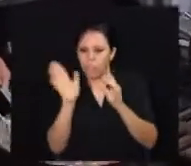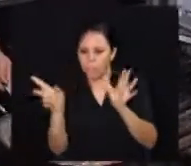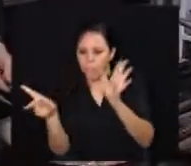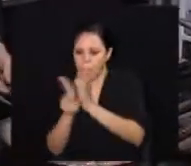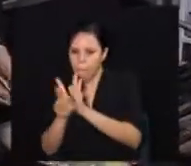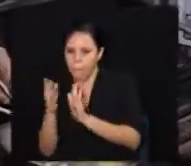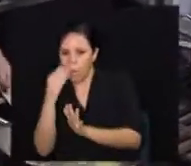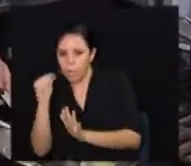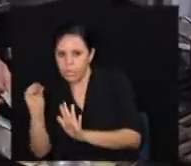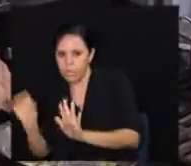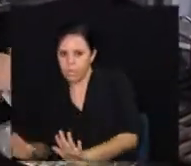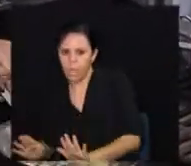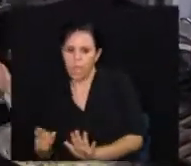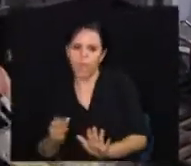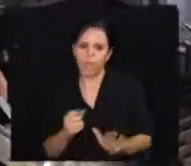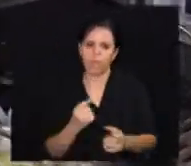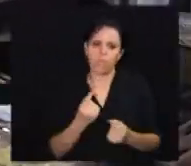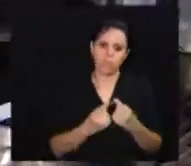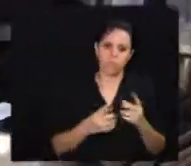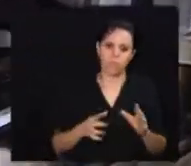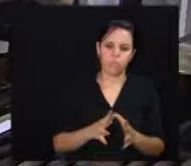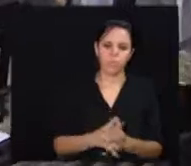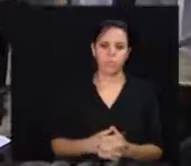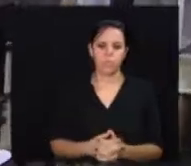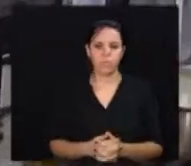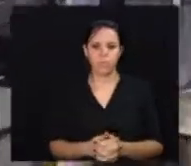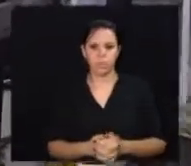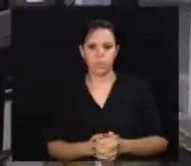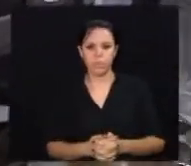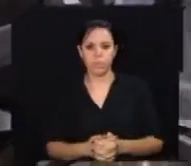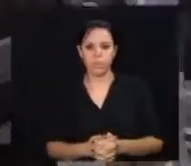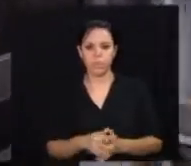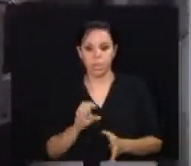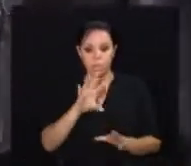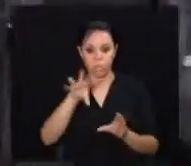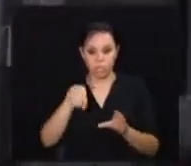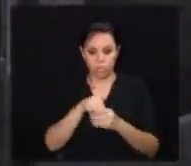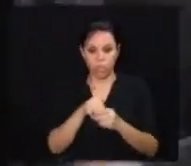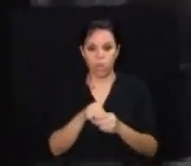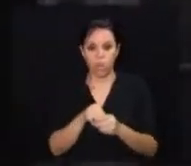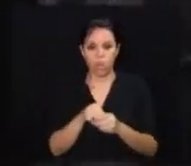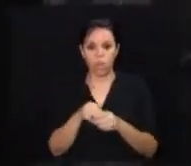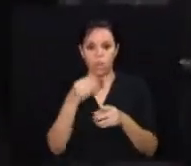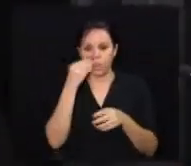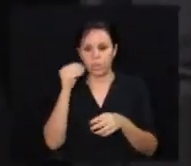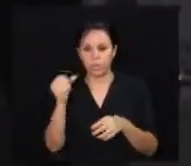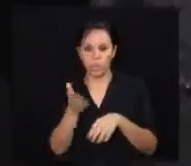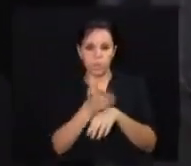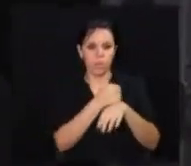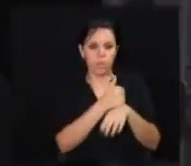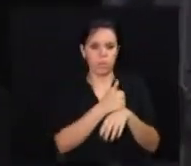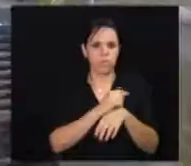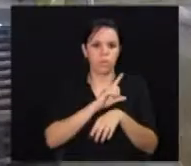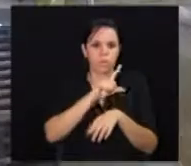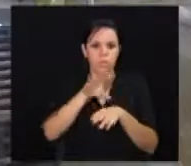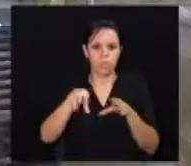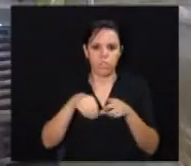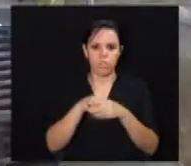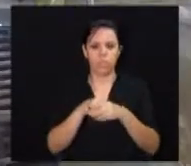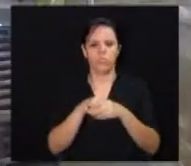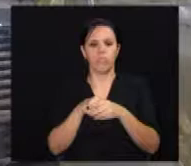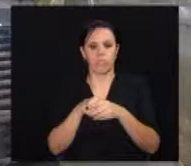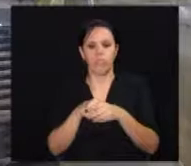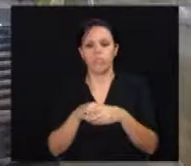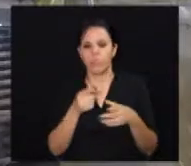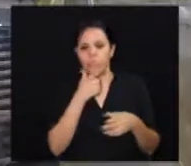próprio, alguma particularidade assim. Então, se a gente coloca o sal antes, depois você adiciona, pro parmesão, por exemplo, ele tem o sal dele.